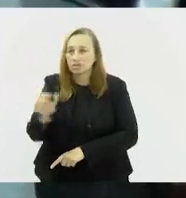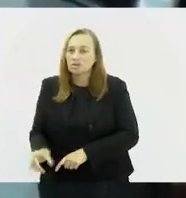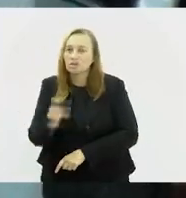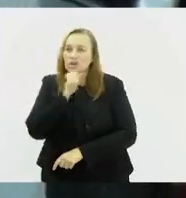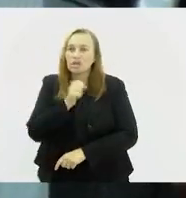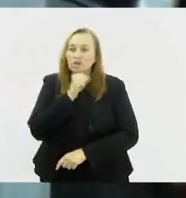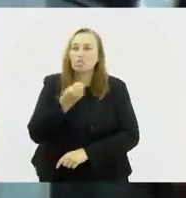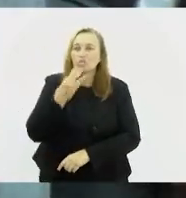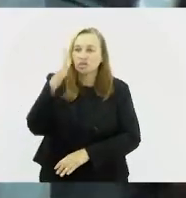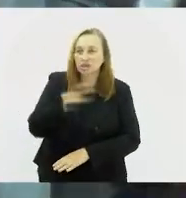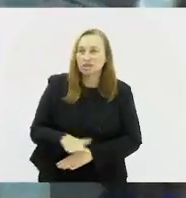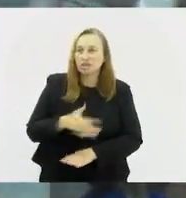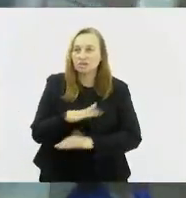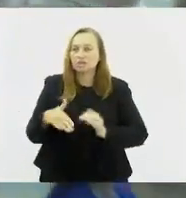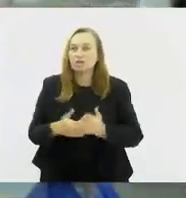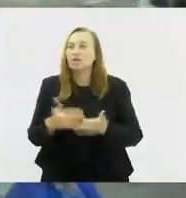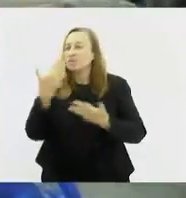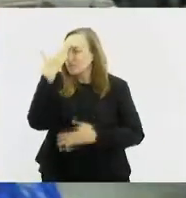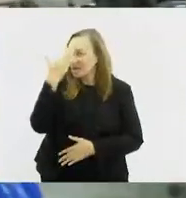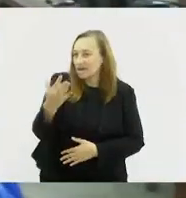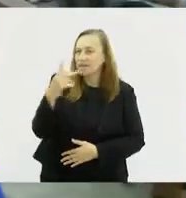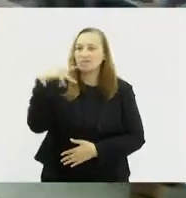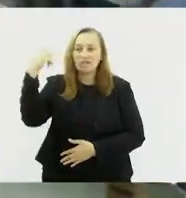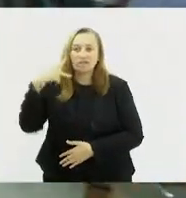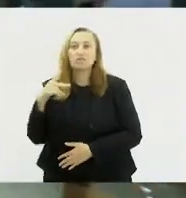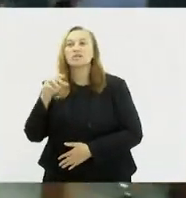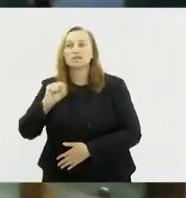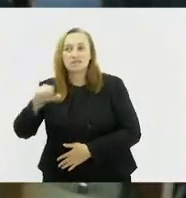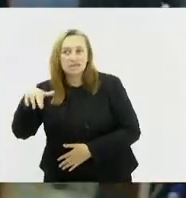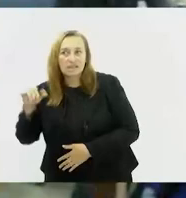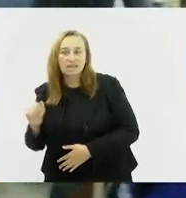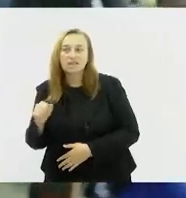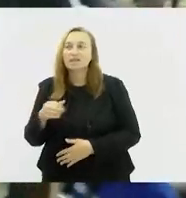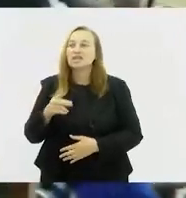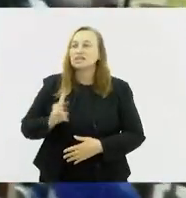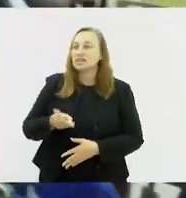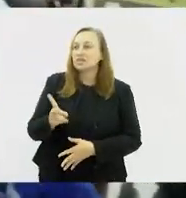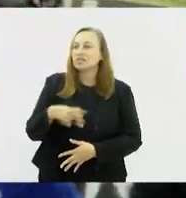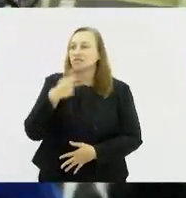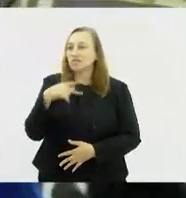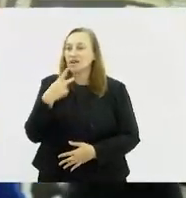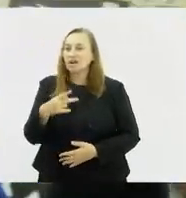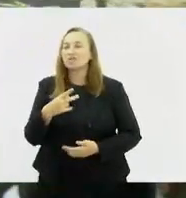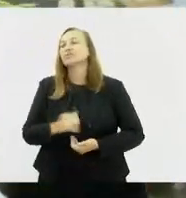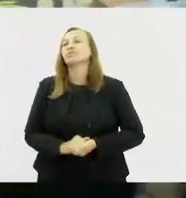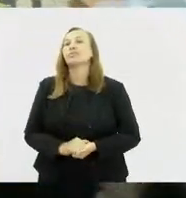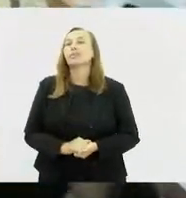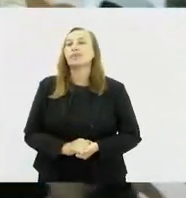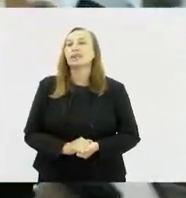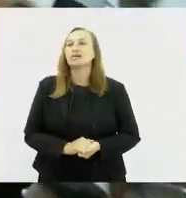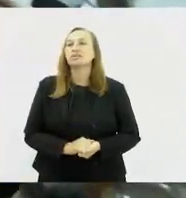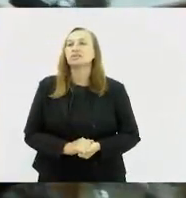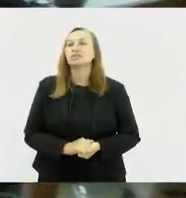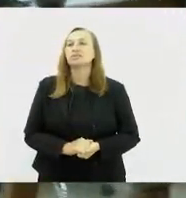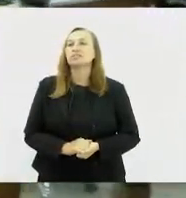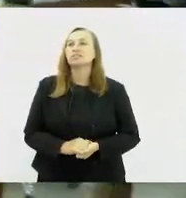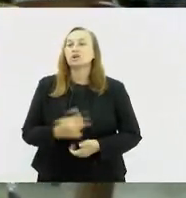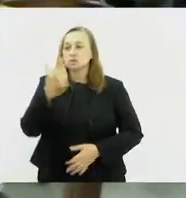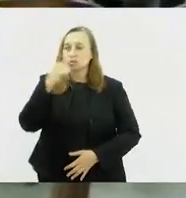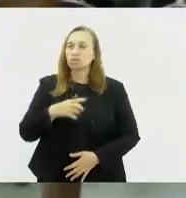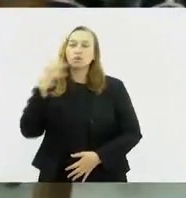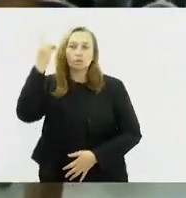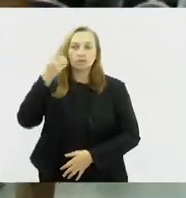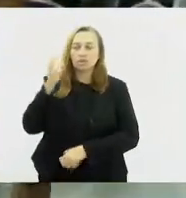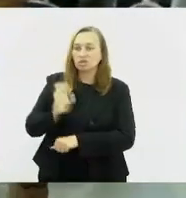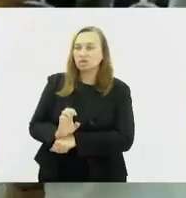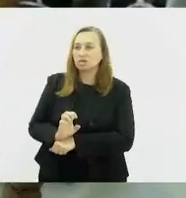todos. Obrigado, vereador Sena. Eu sempre falo que a gente... somos deputado estadual, é claro, do Estado do